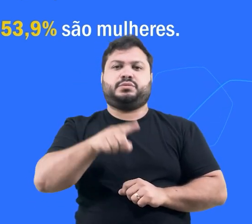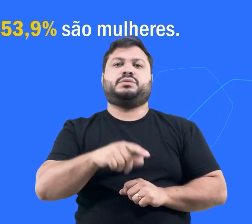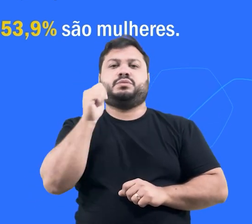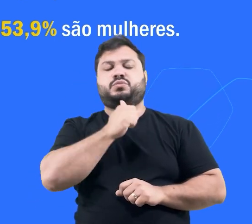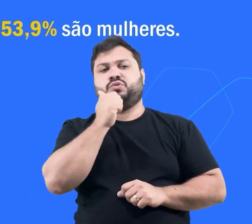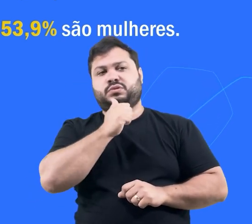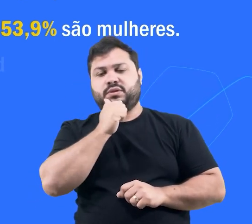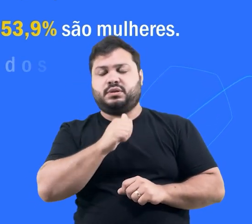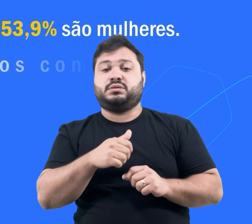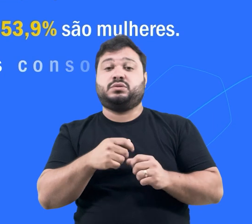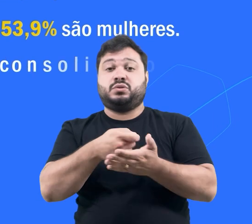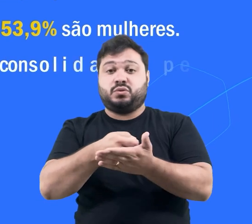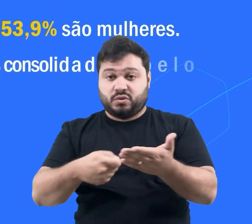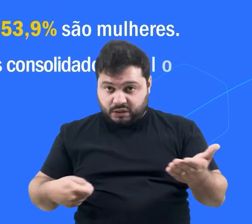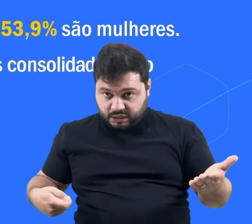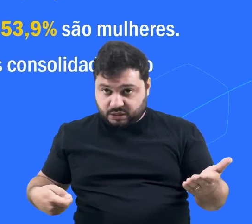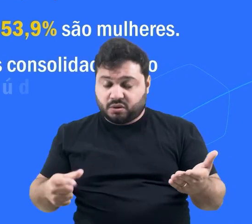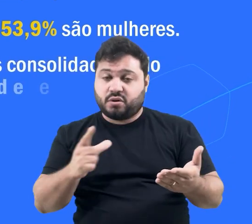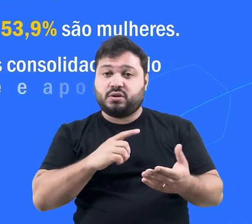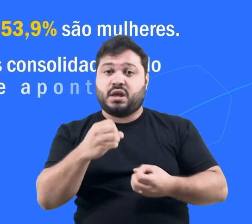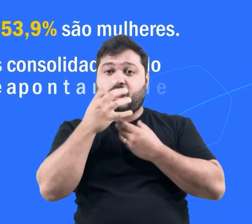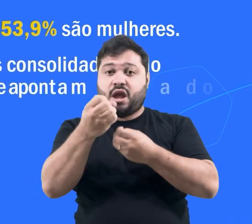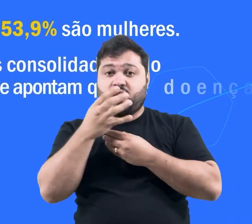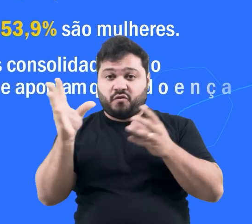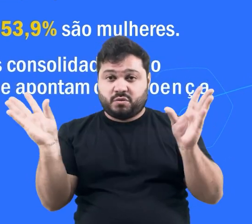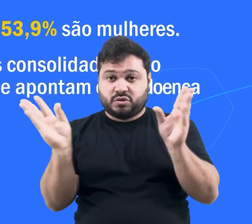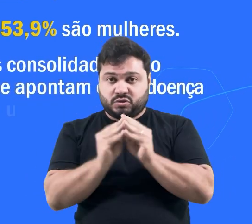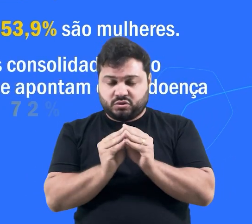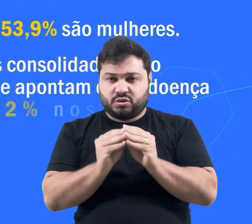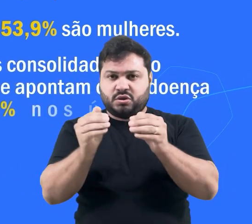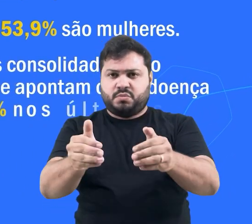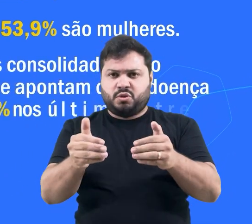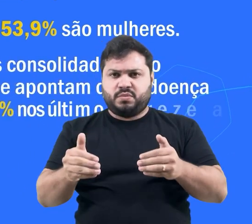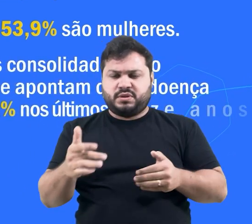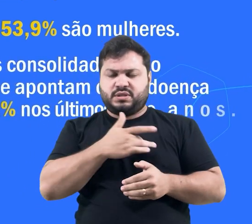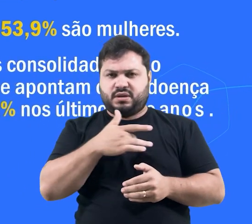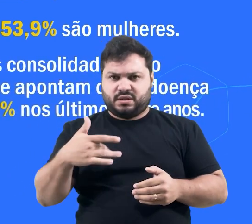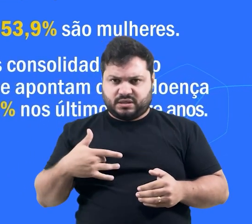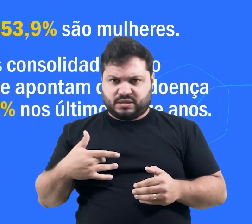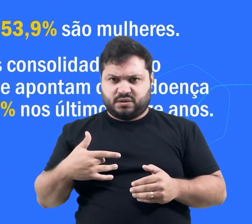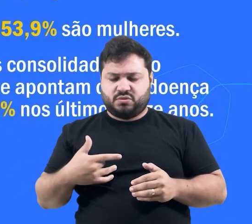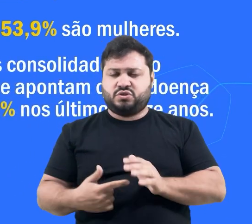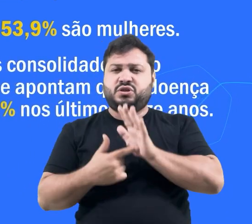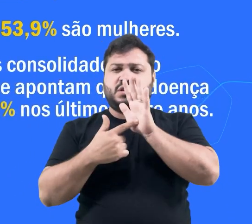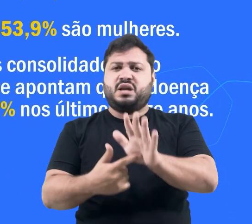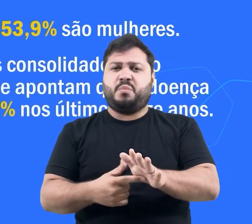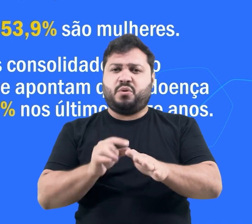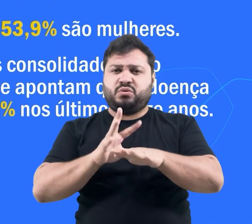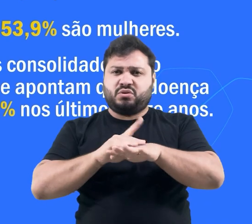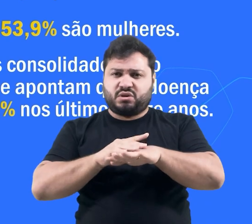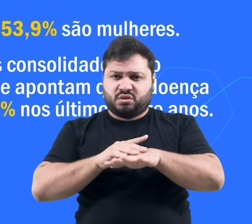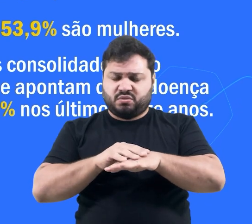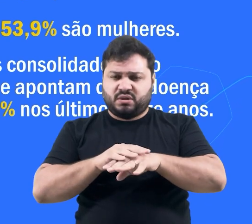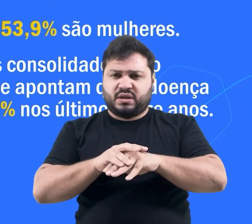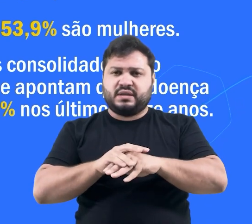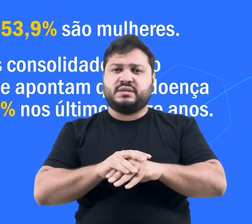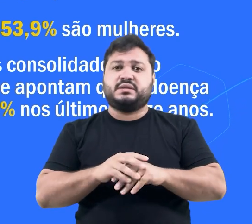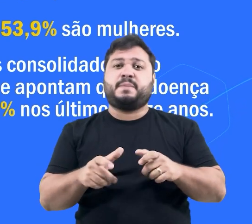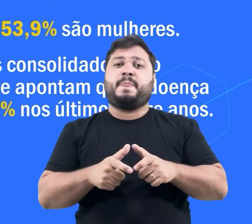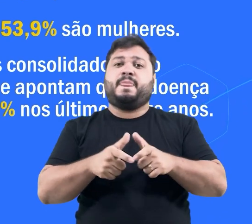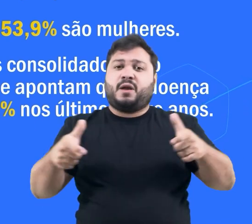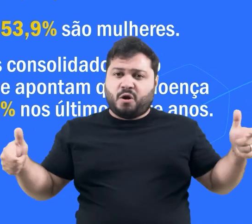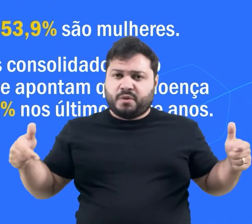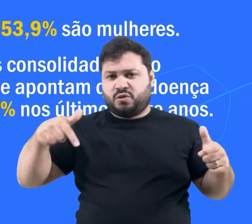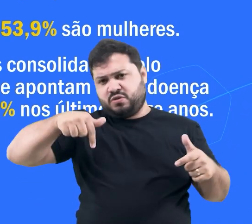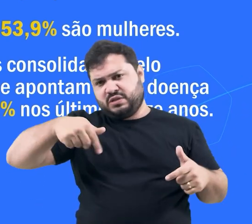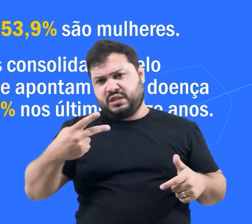53,9% são mulheres. O relatório tem dados consolidados pelo Ministério da Saúde e apontam que a doença crônica